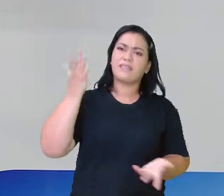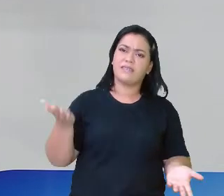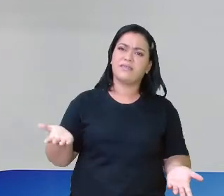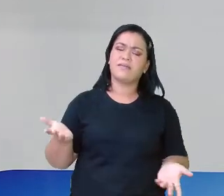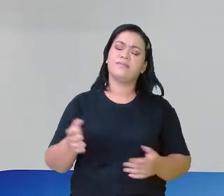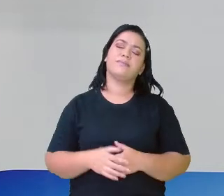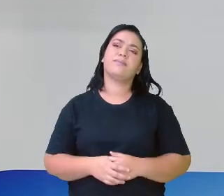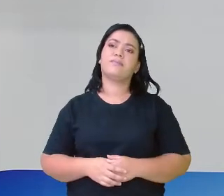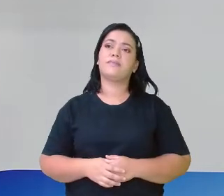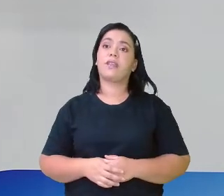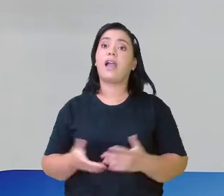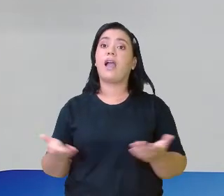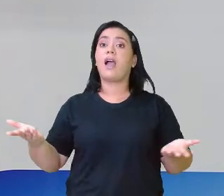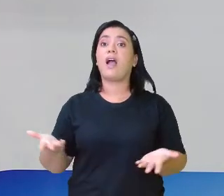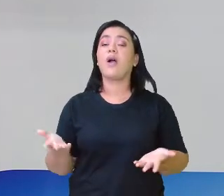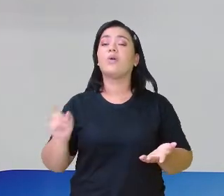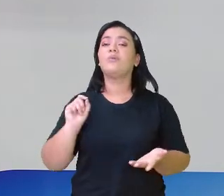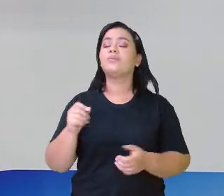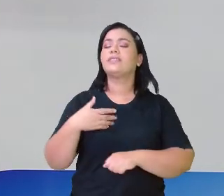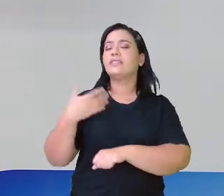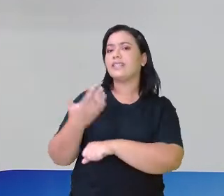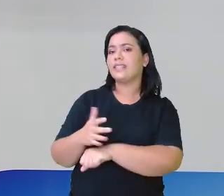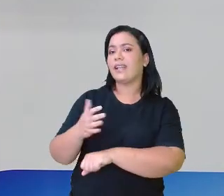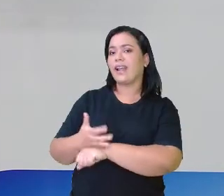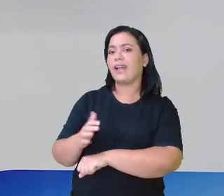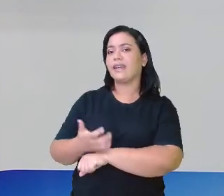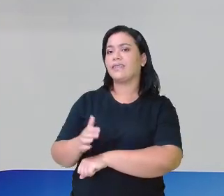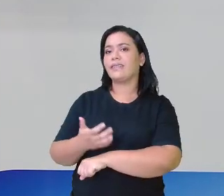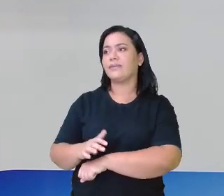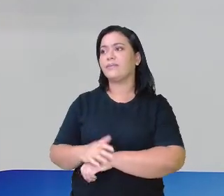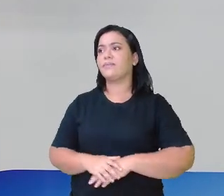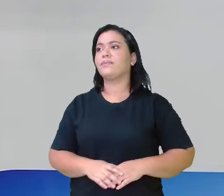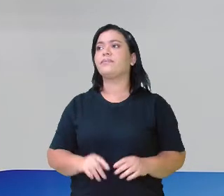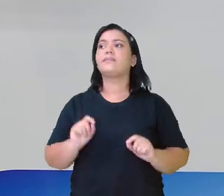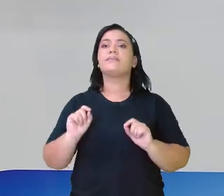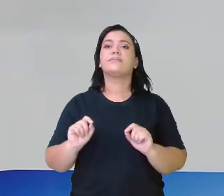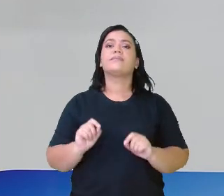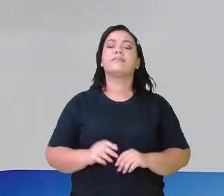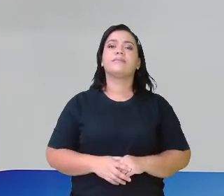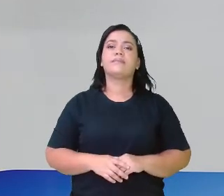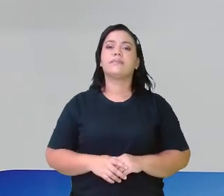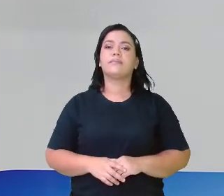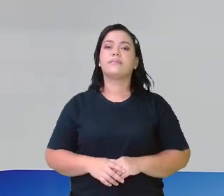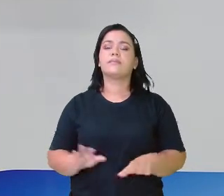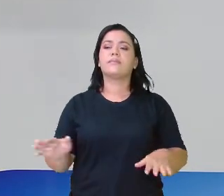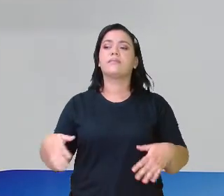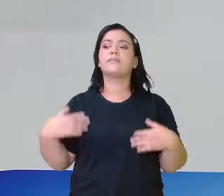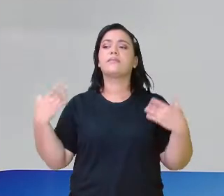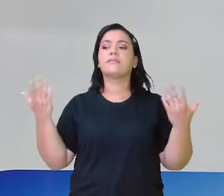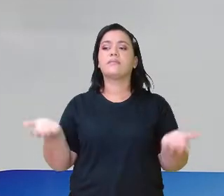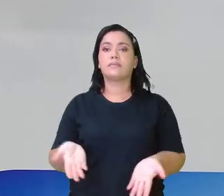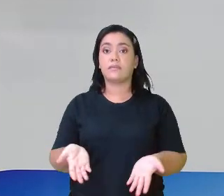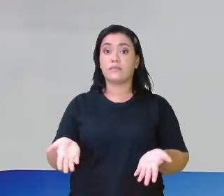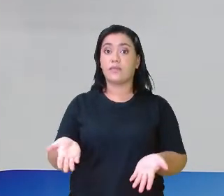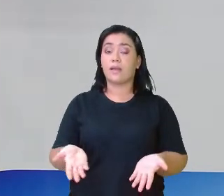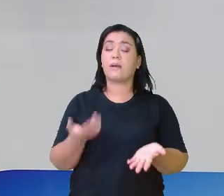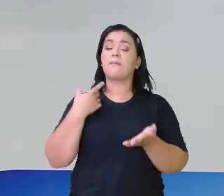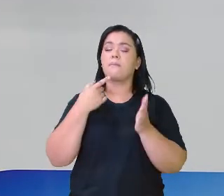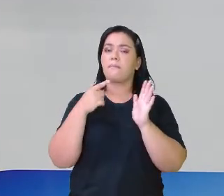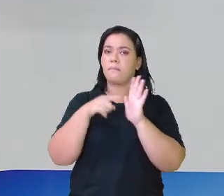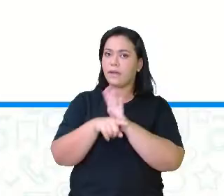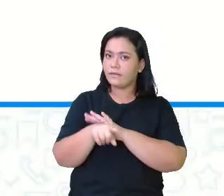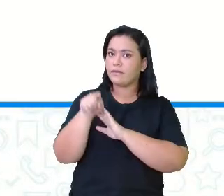minha gente? Aí, ó, vamos treinar. Só que, olha lá o número em que... Mais uma perguntinha